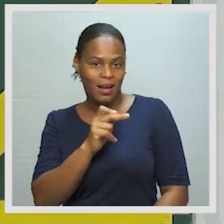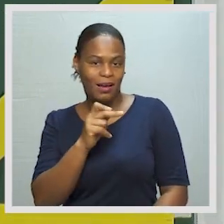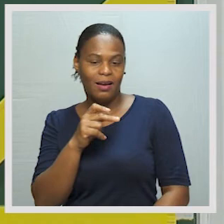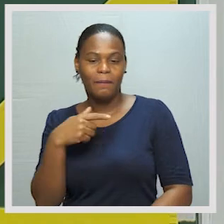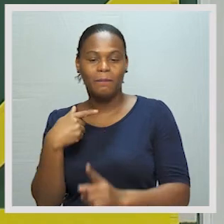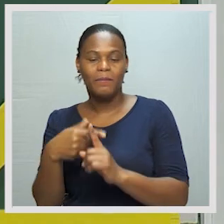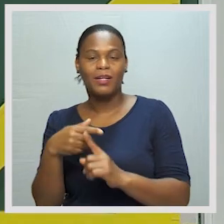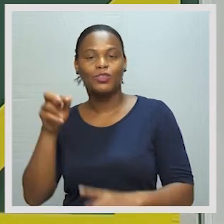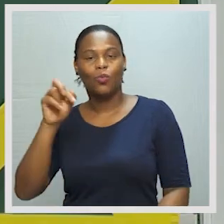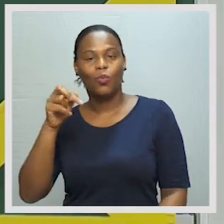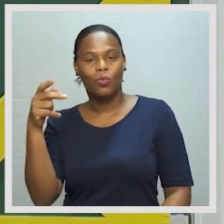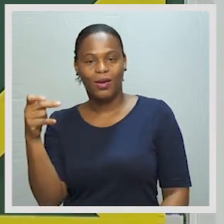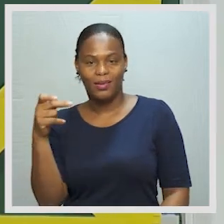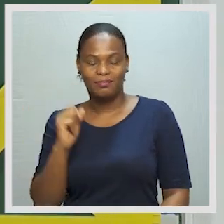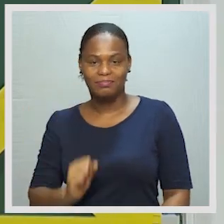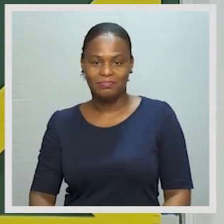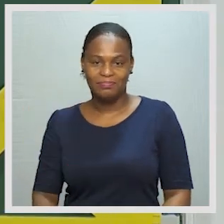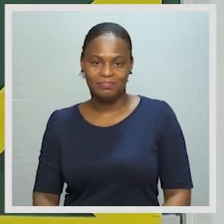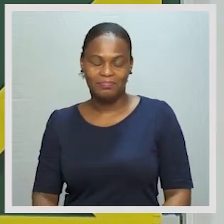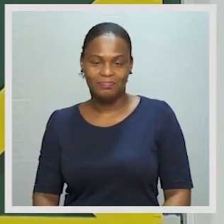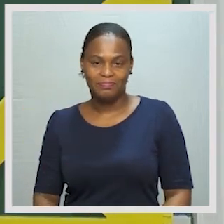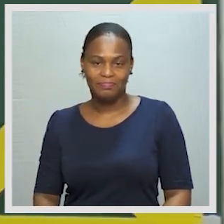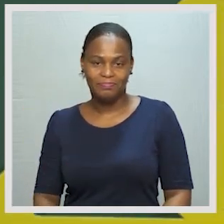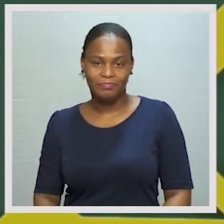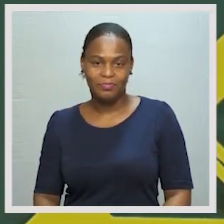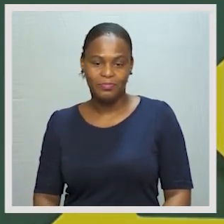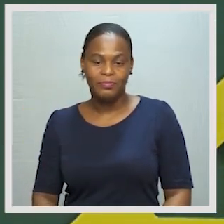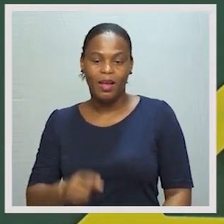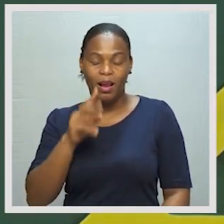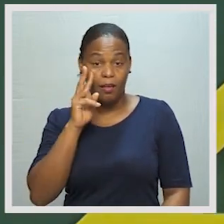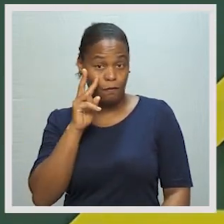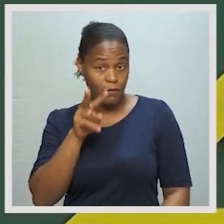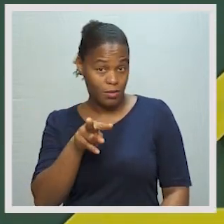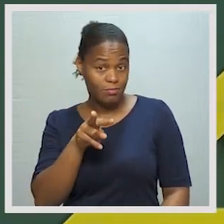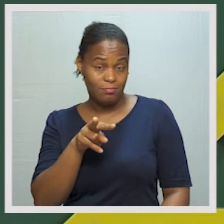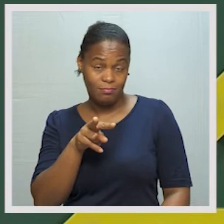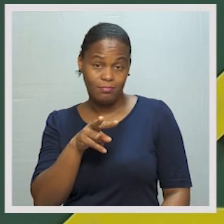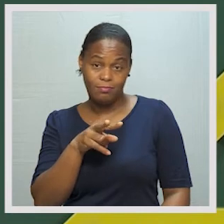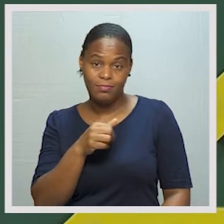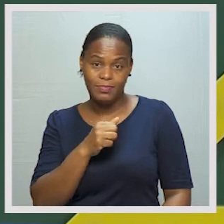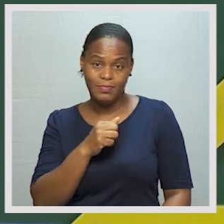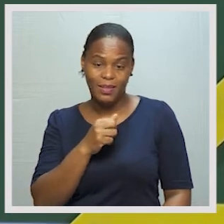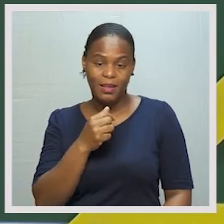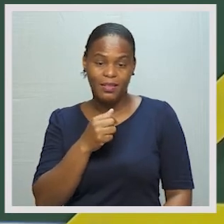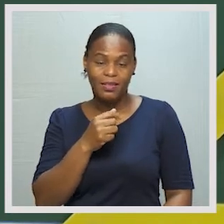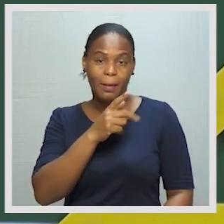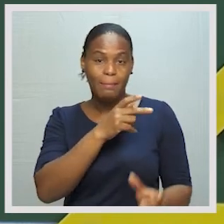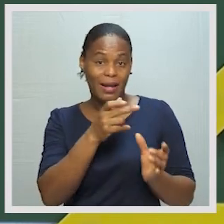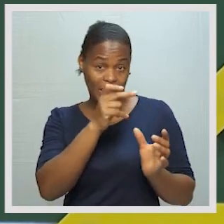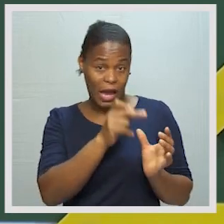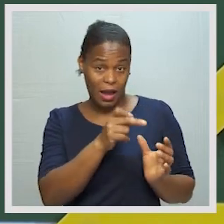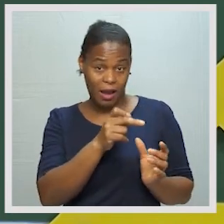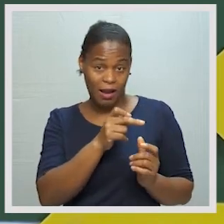mais 8a. Neste caso, reparem que a variável